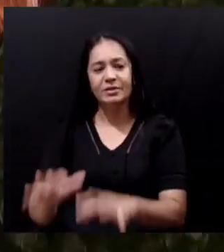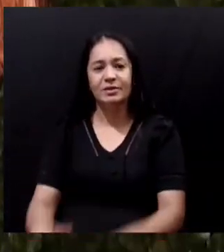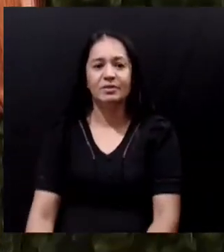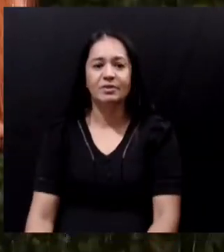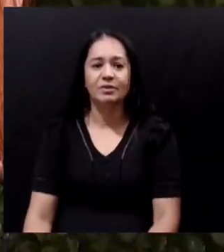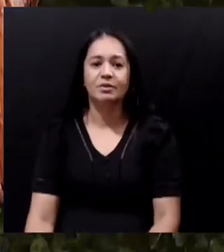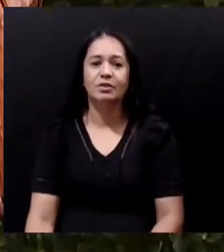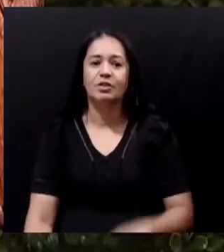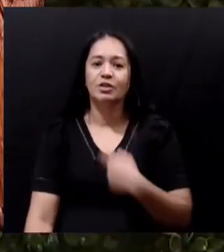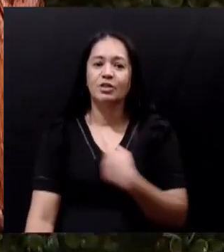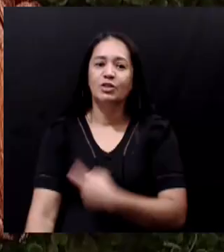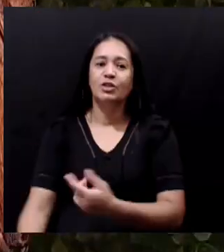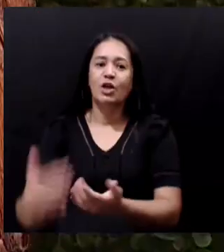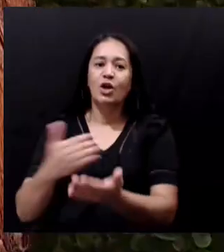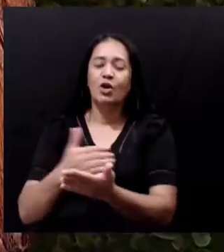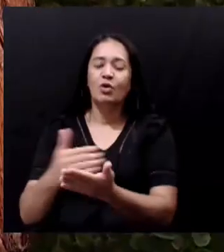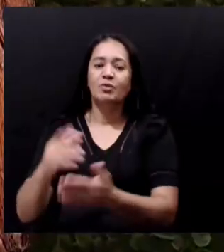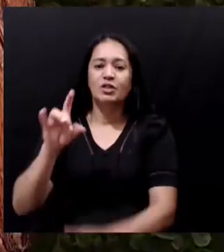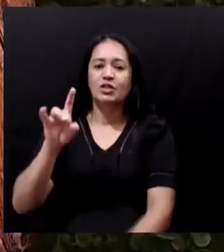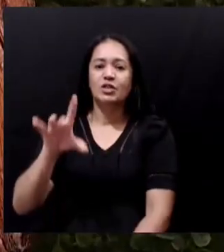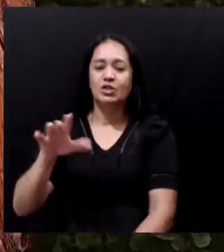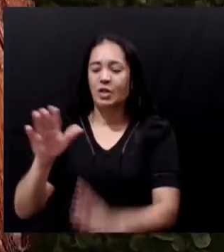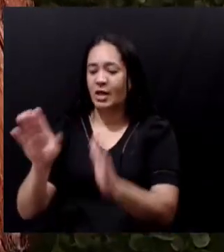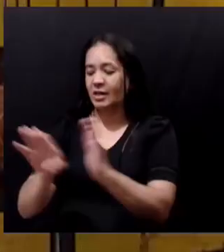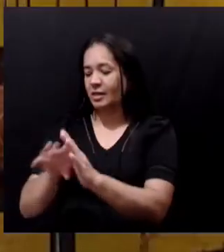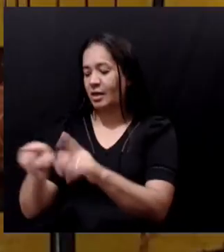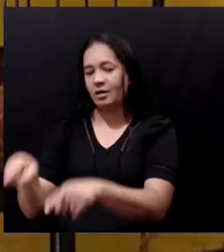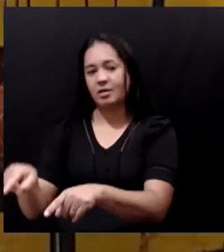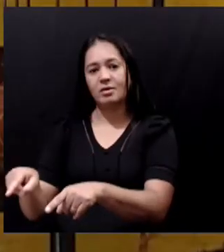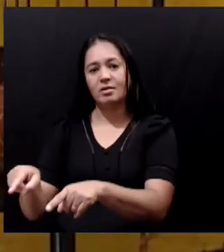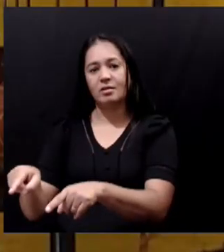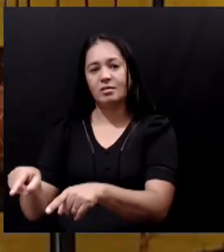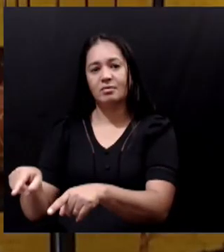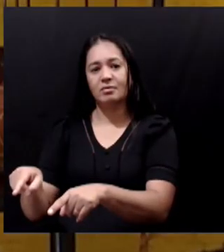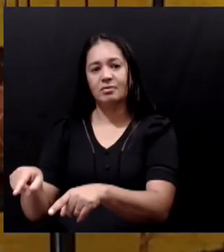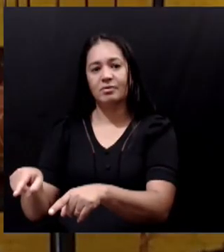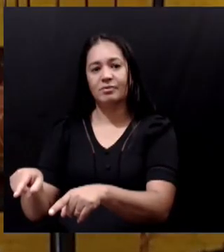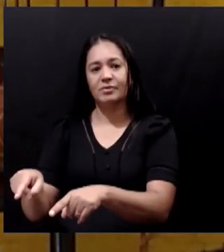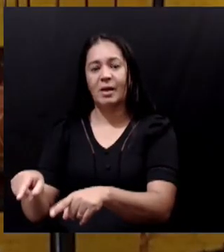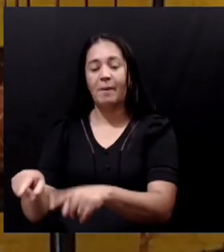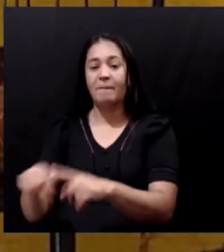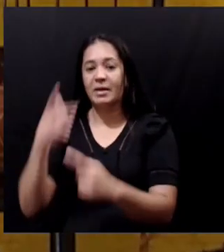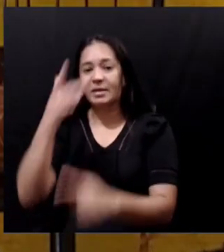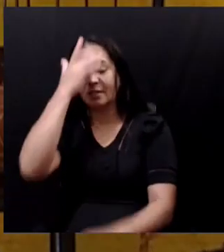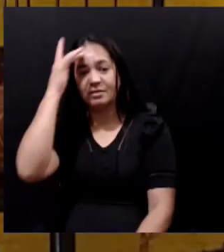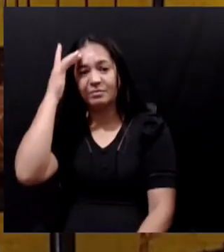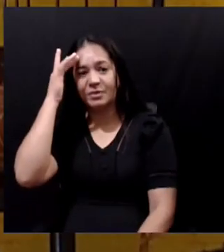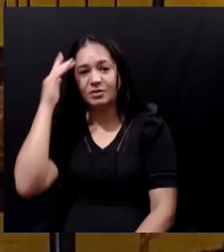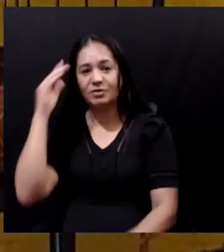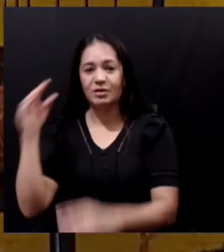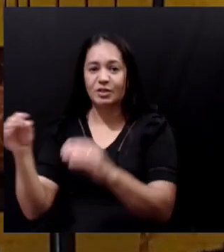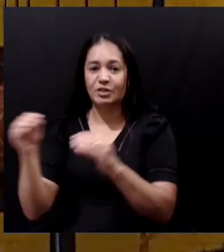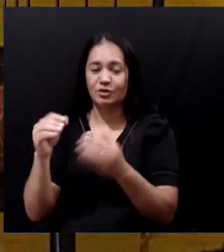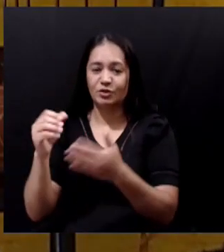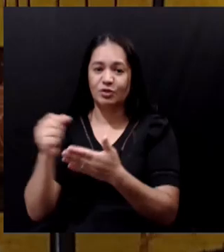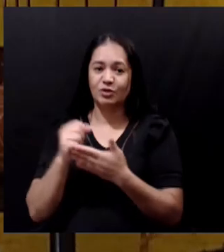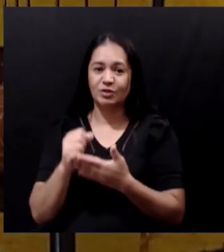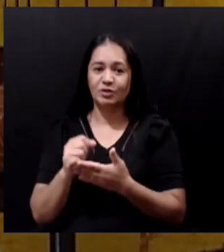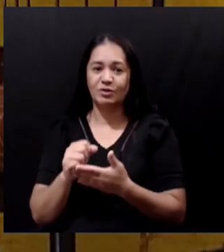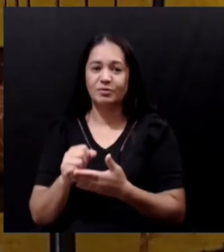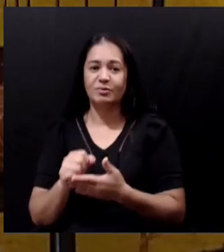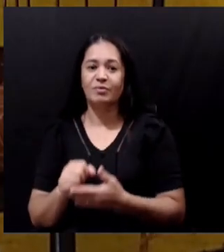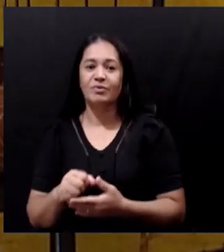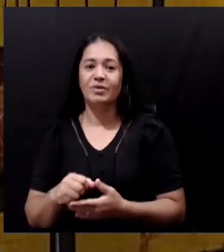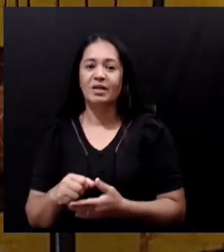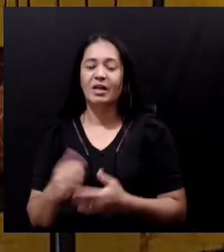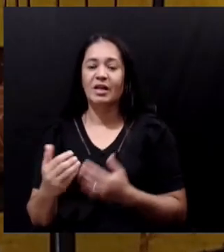começou, era só até aqui. E, graças a Deus, as pessoas que nos trouxeram para aqui, o dono do ponto, tem a gente como família,